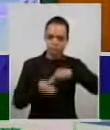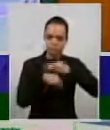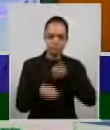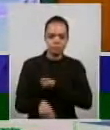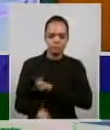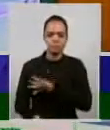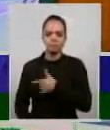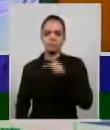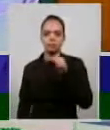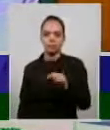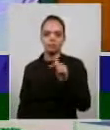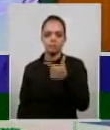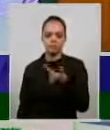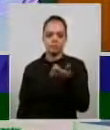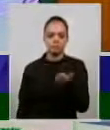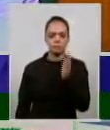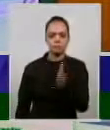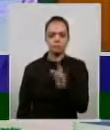municipal, número